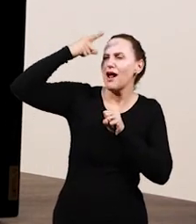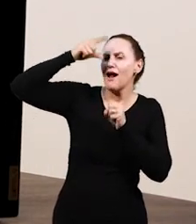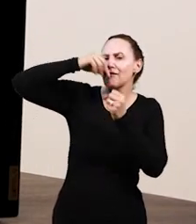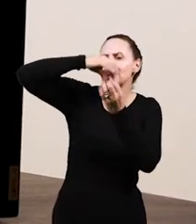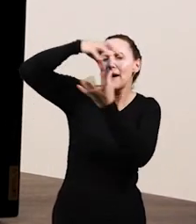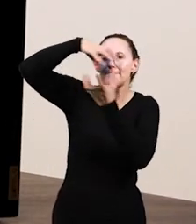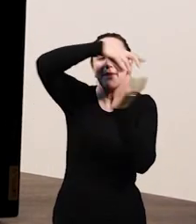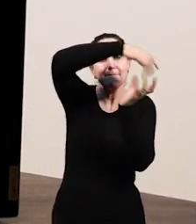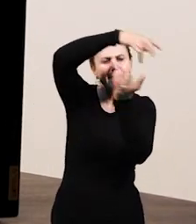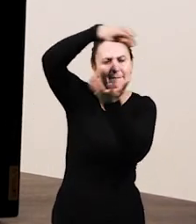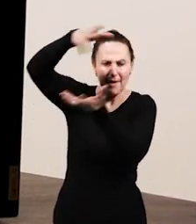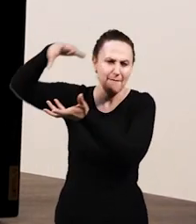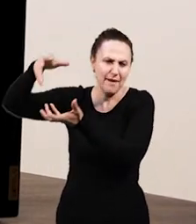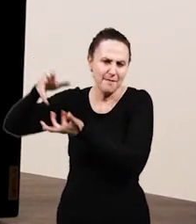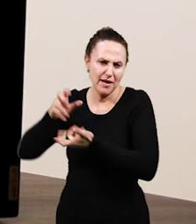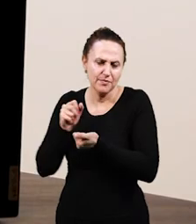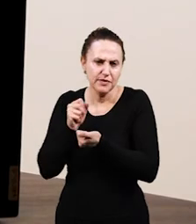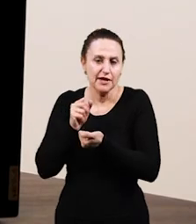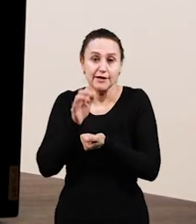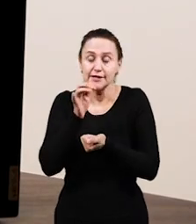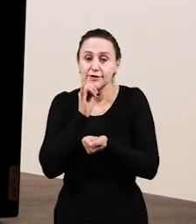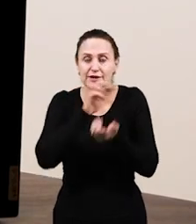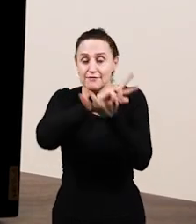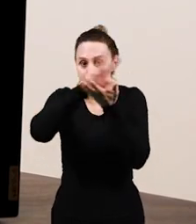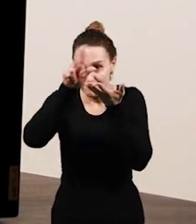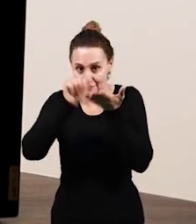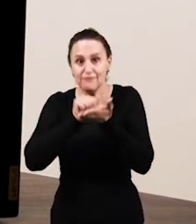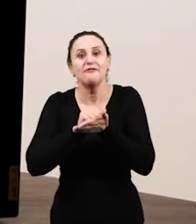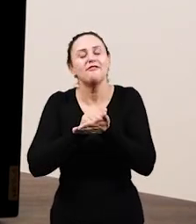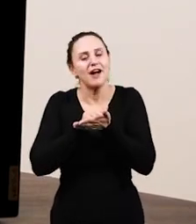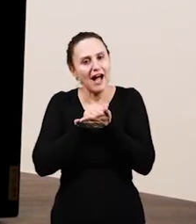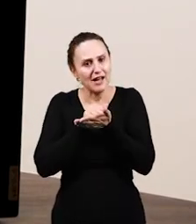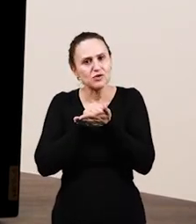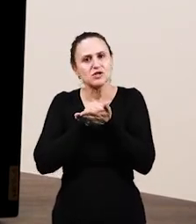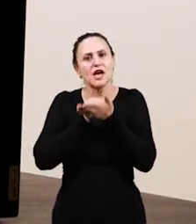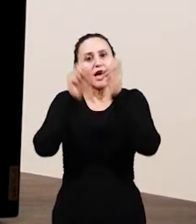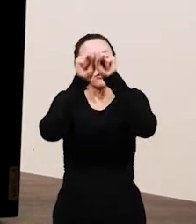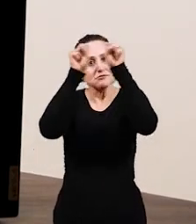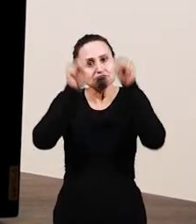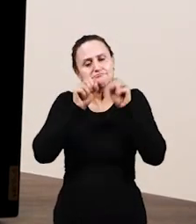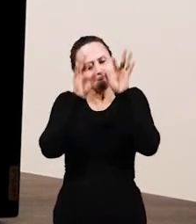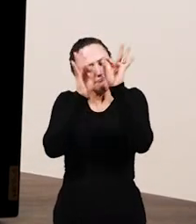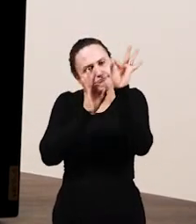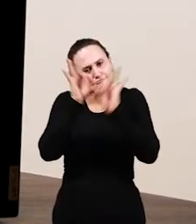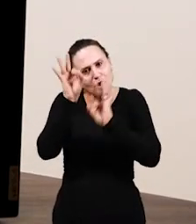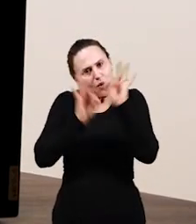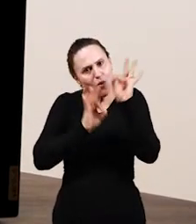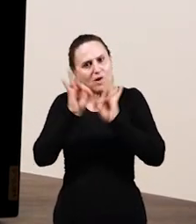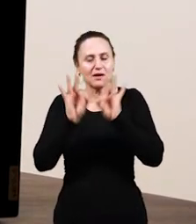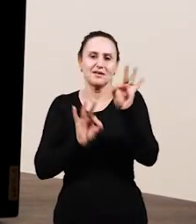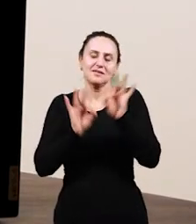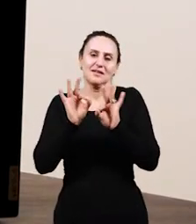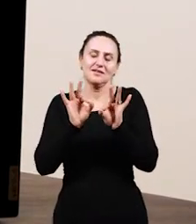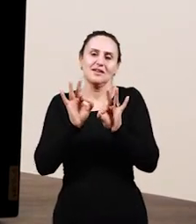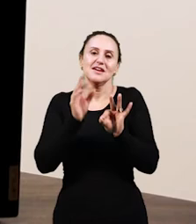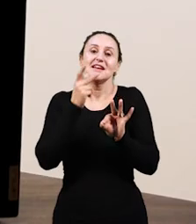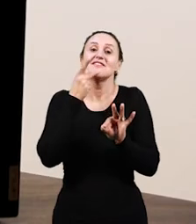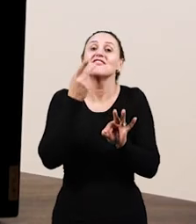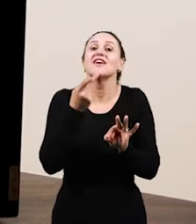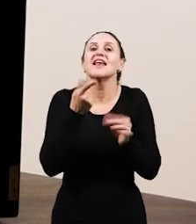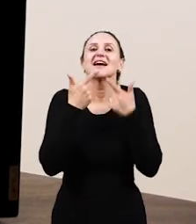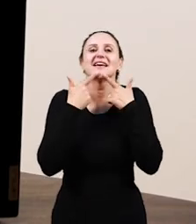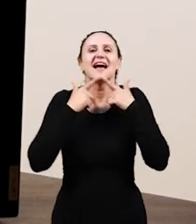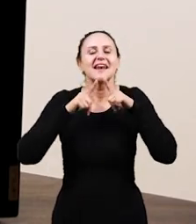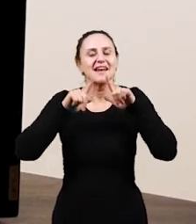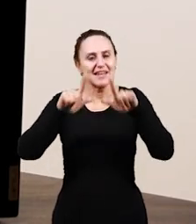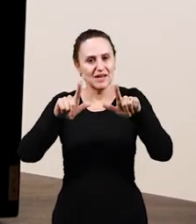né e é é um sistema organizado né então só se vai dizer que a língua é um